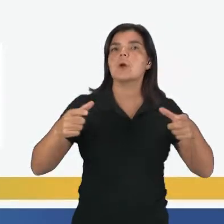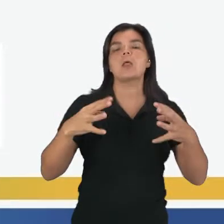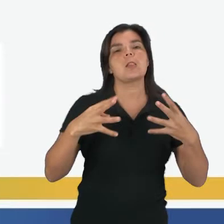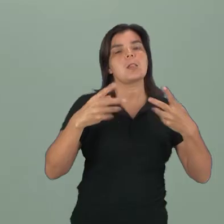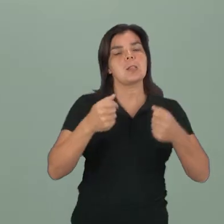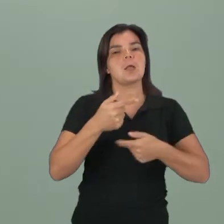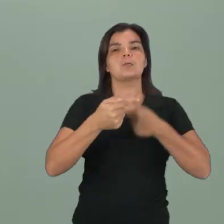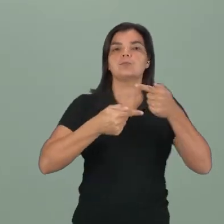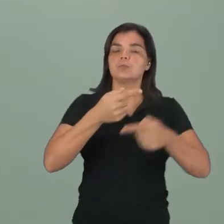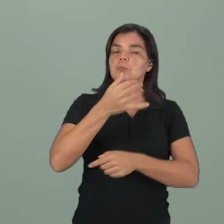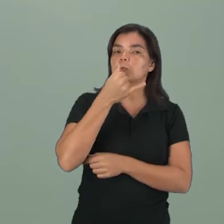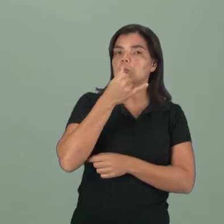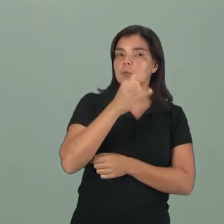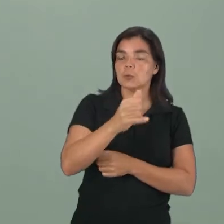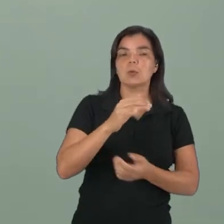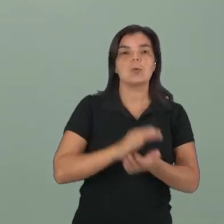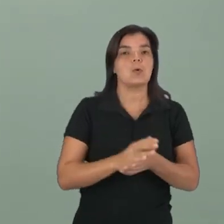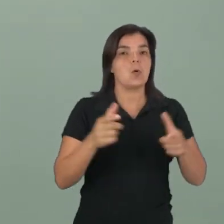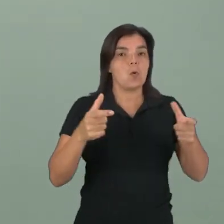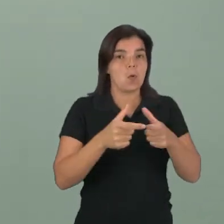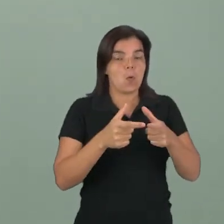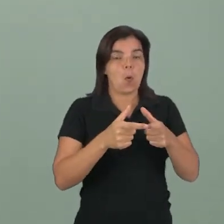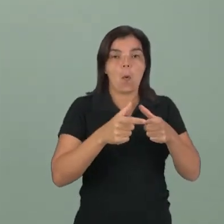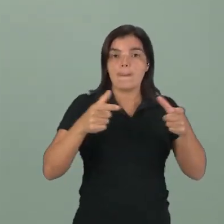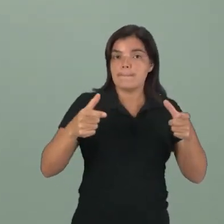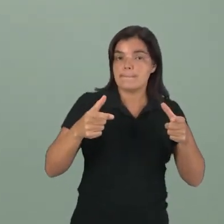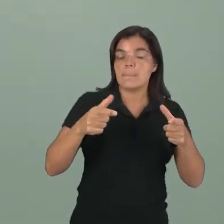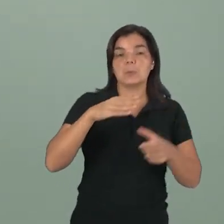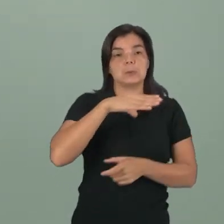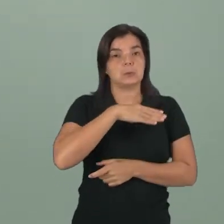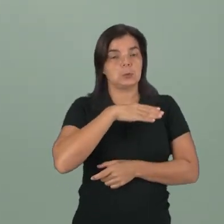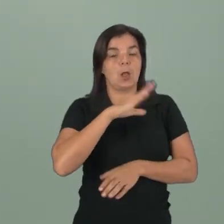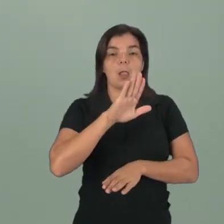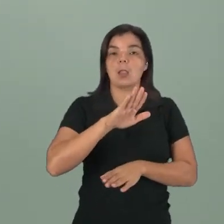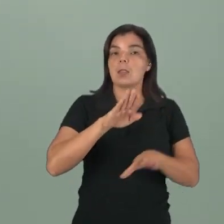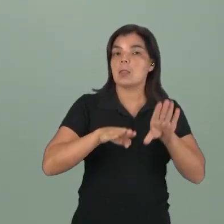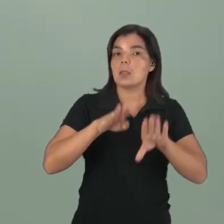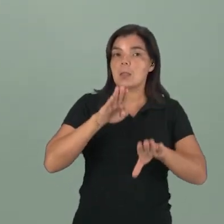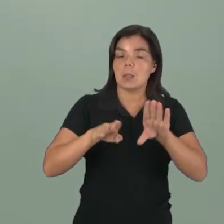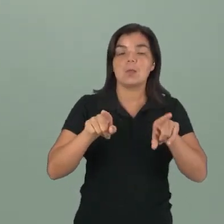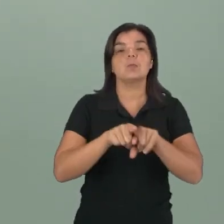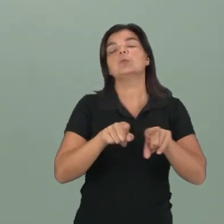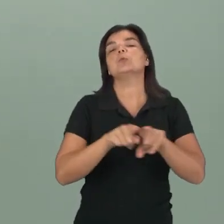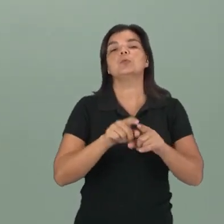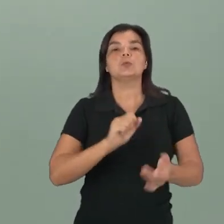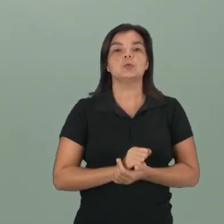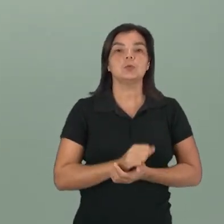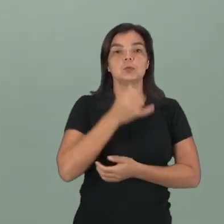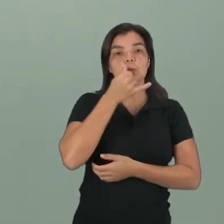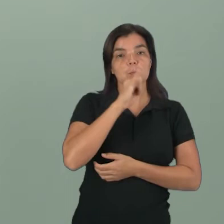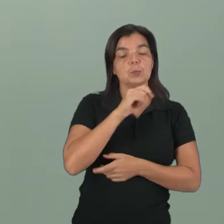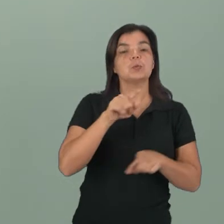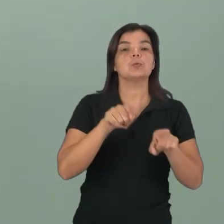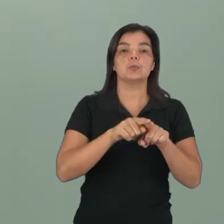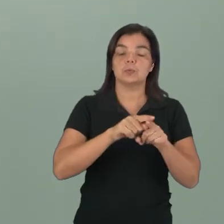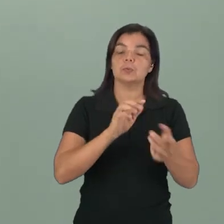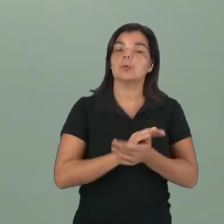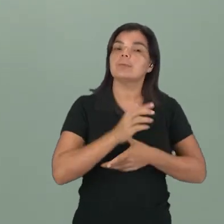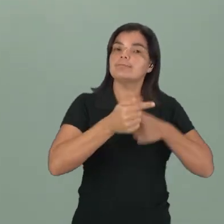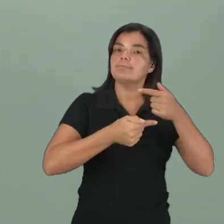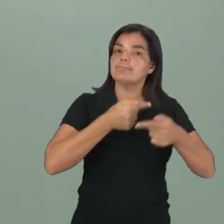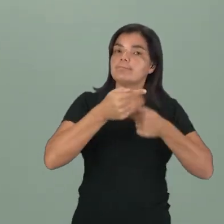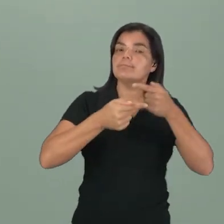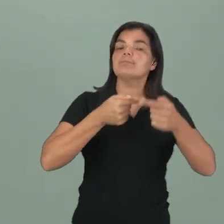gerar energia para pequenas ou médias cidades, dependendo do potencial de energia que foi